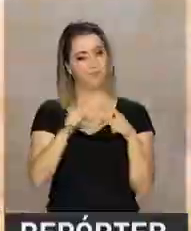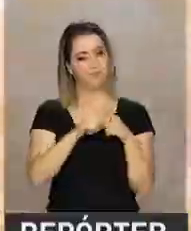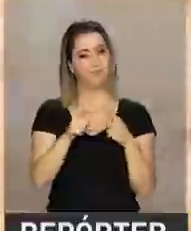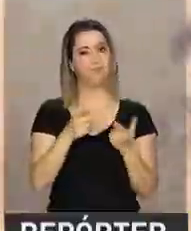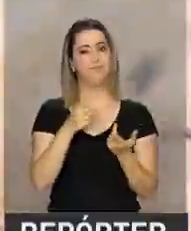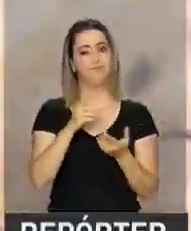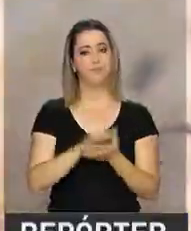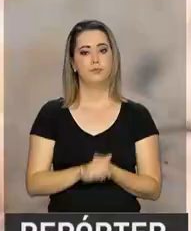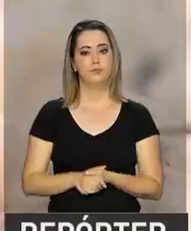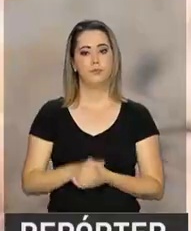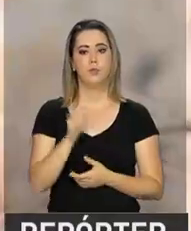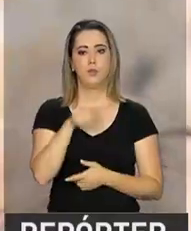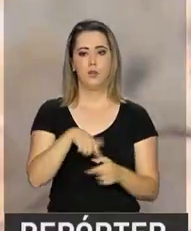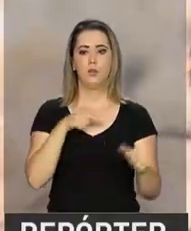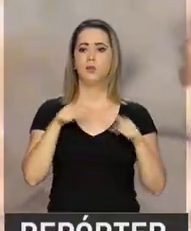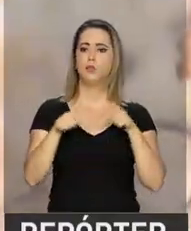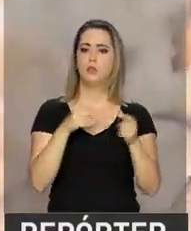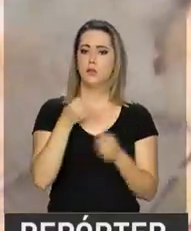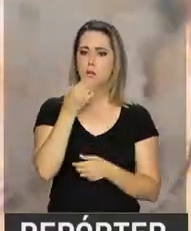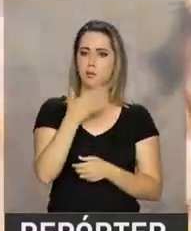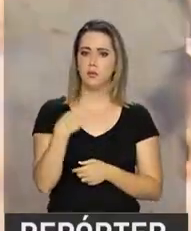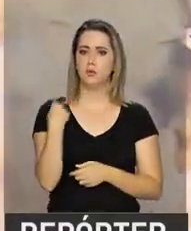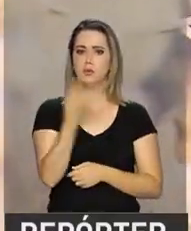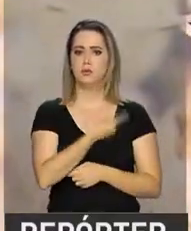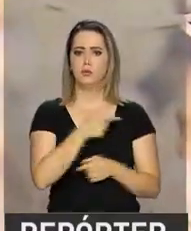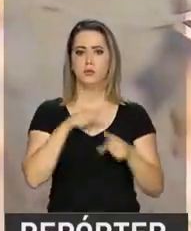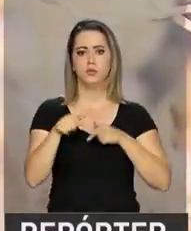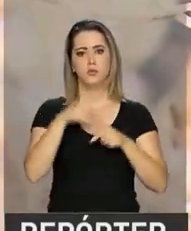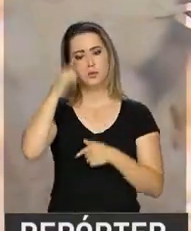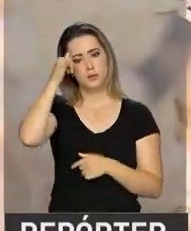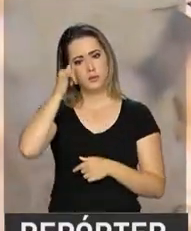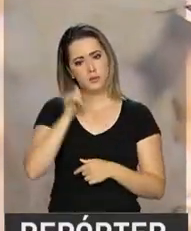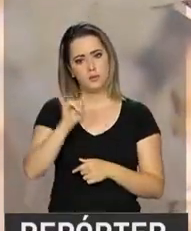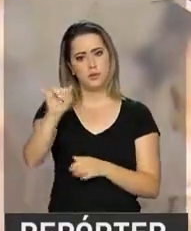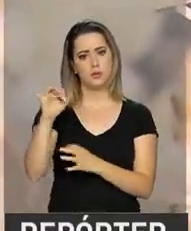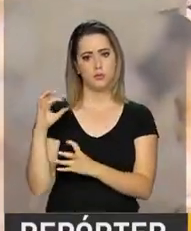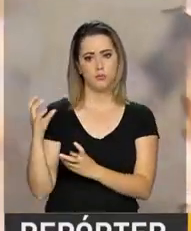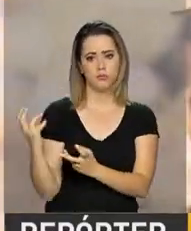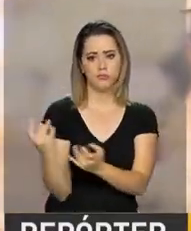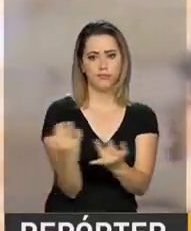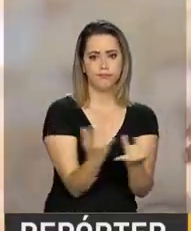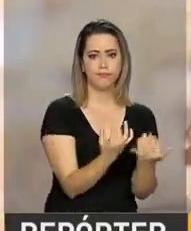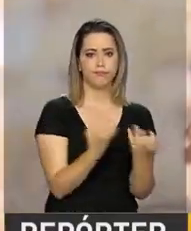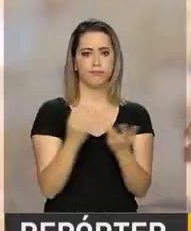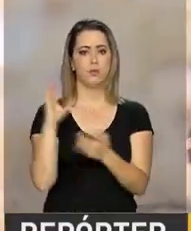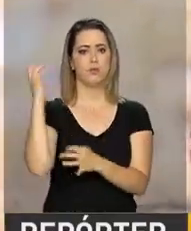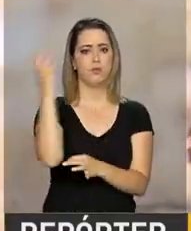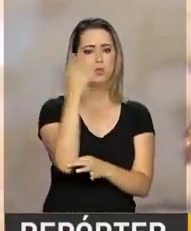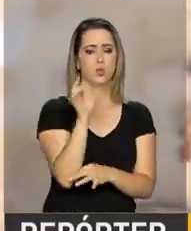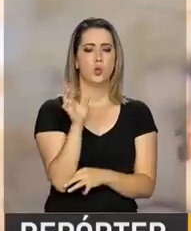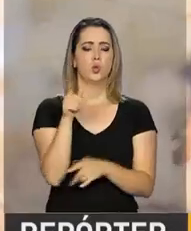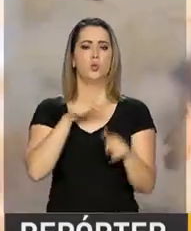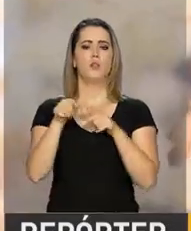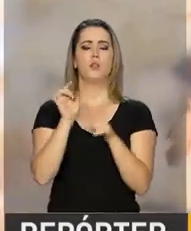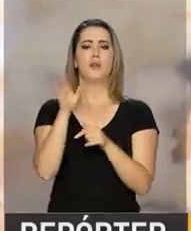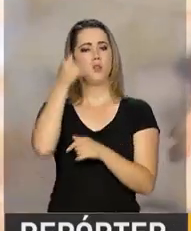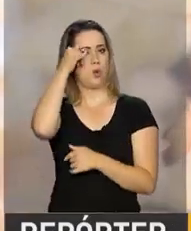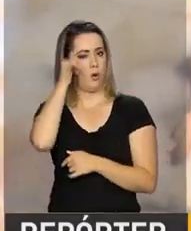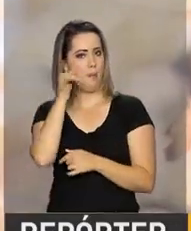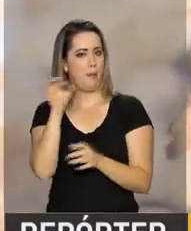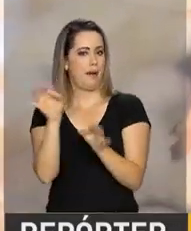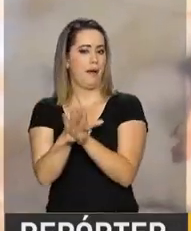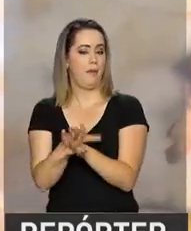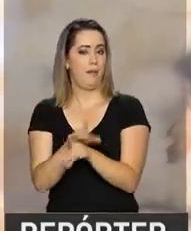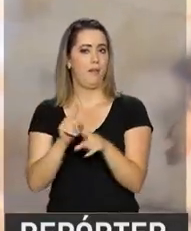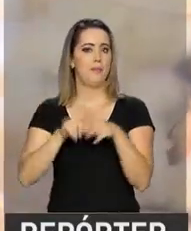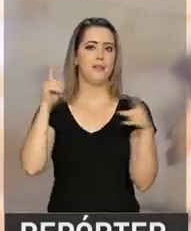um trabalho muito gratificante a gente trabalhar na prevenção e combate a incêndios florestais porque a gente não trabalha só com o combate de